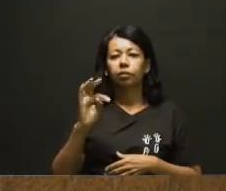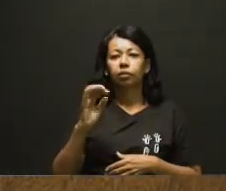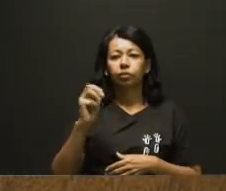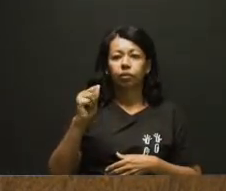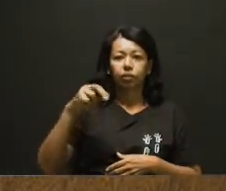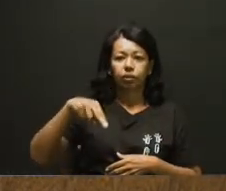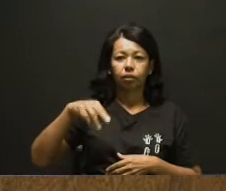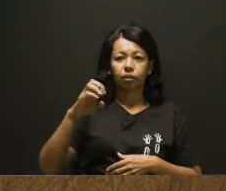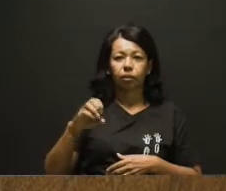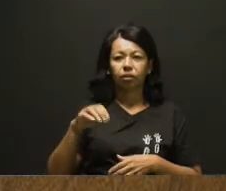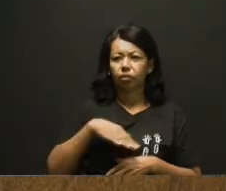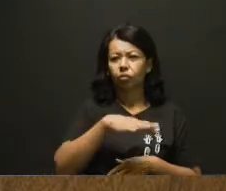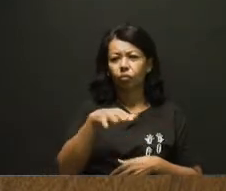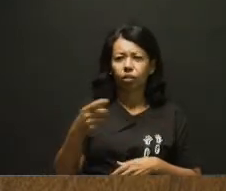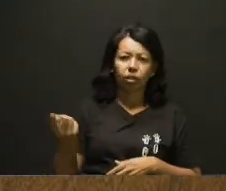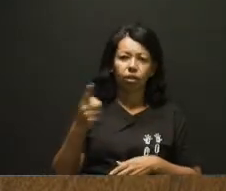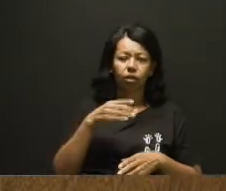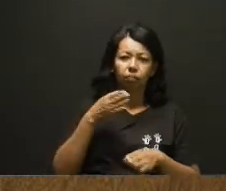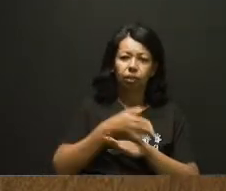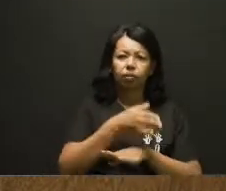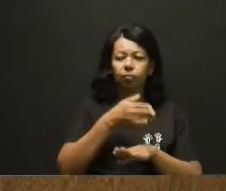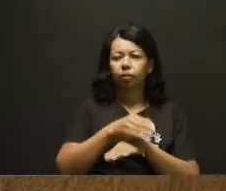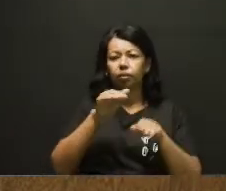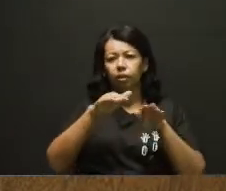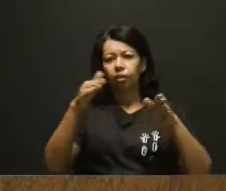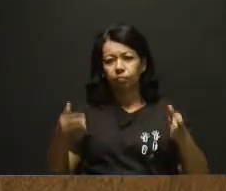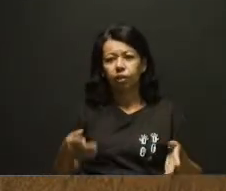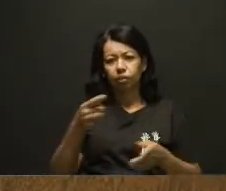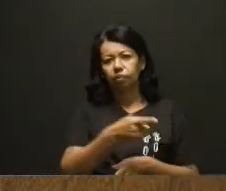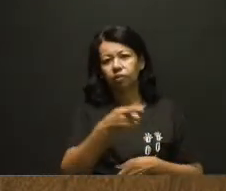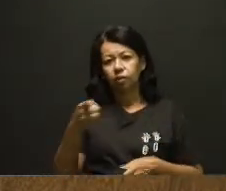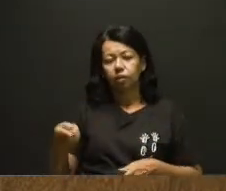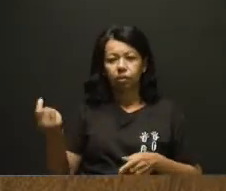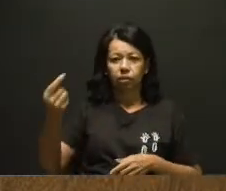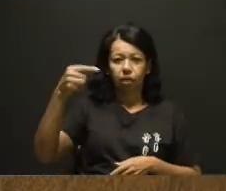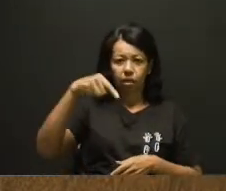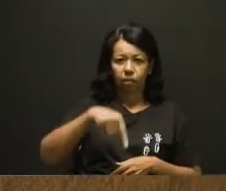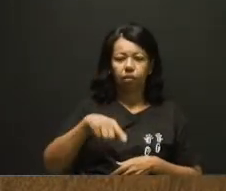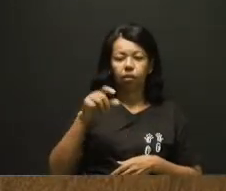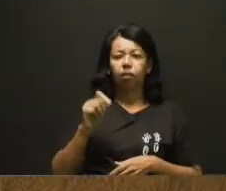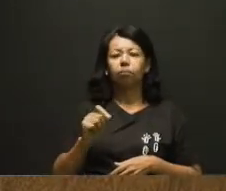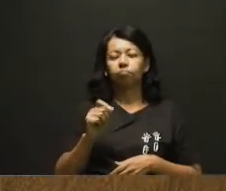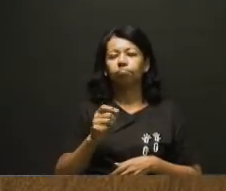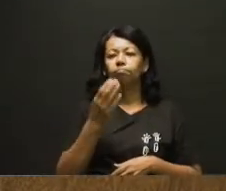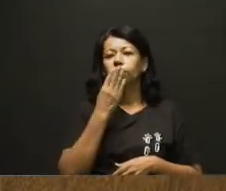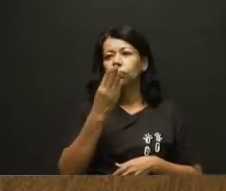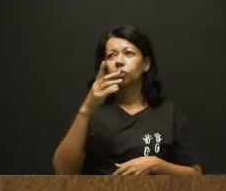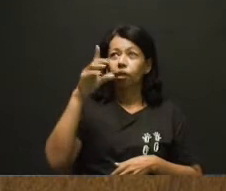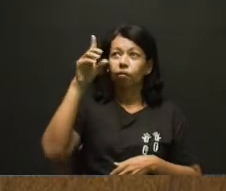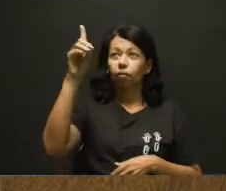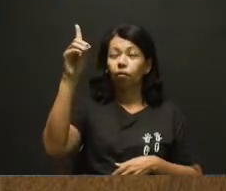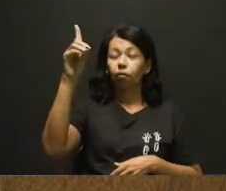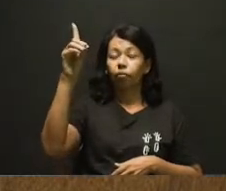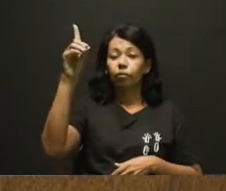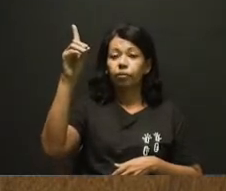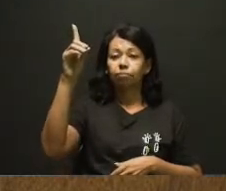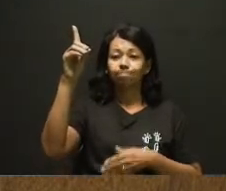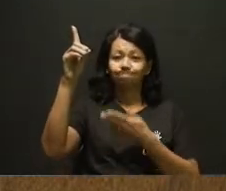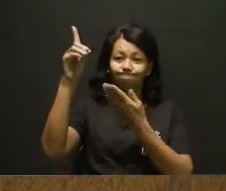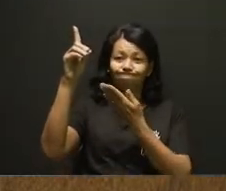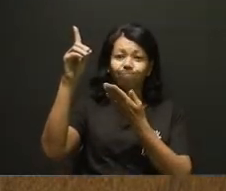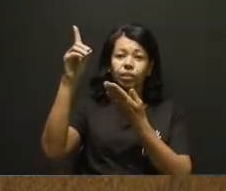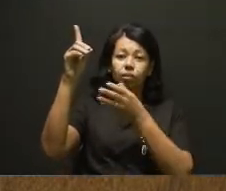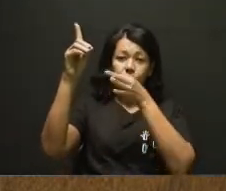que quer que participaram esta mesa vocês aqui que só deus continuar pedindo a deus é óbvio que a gente